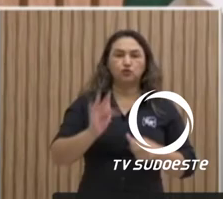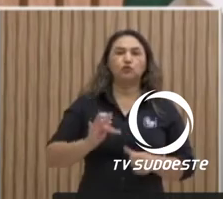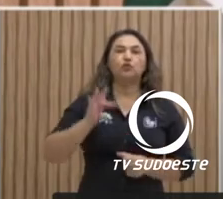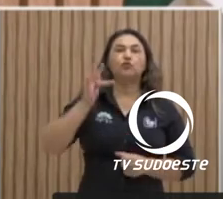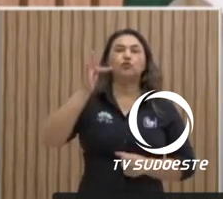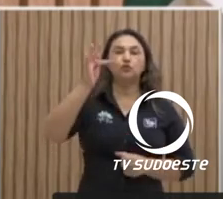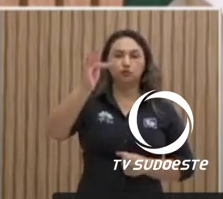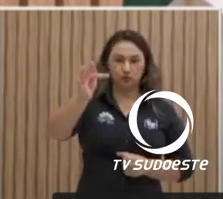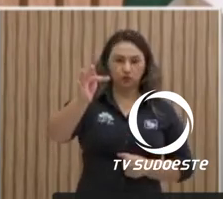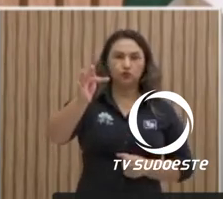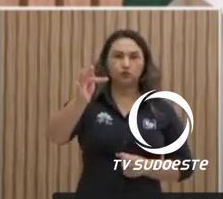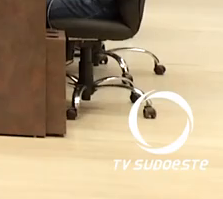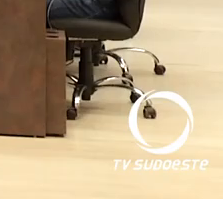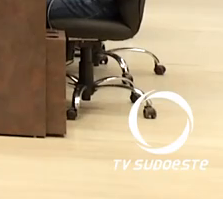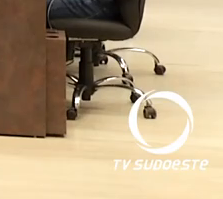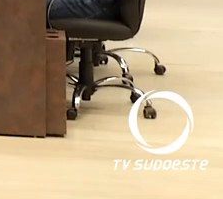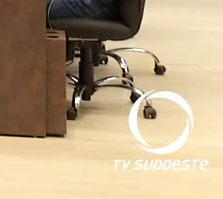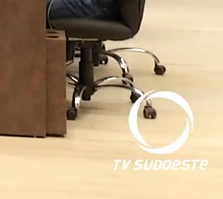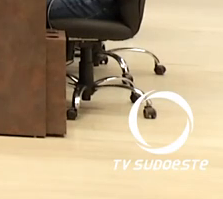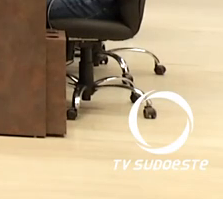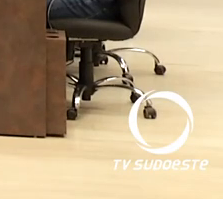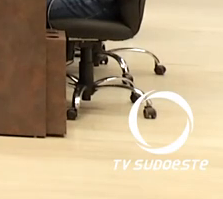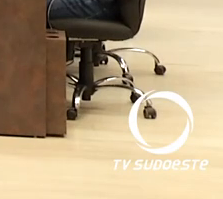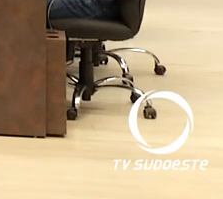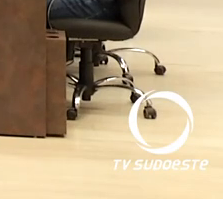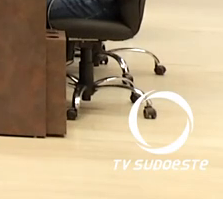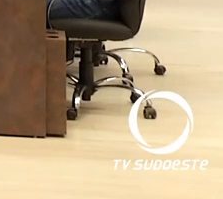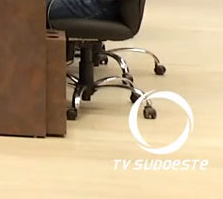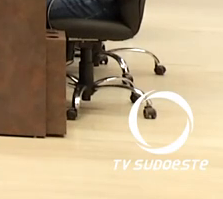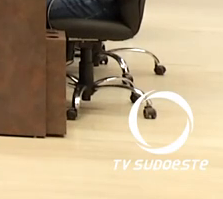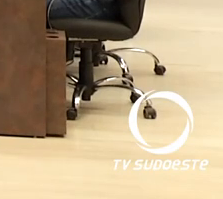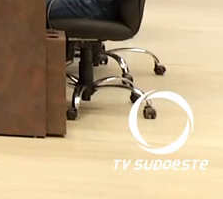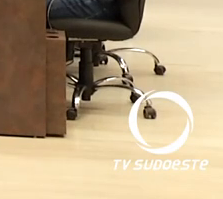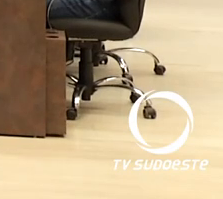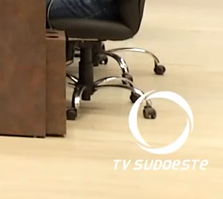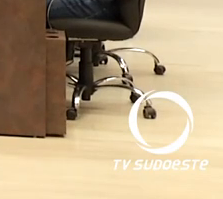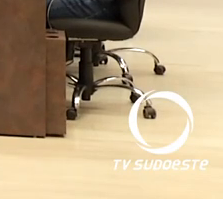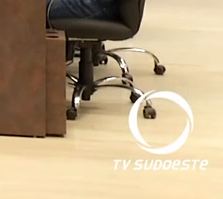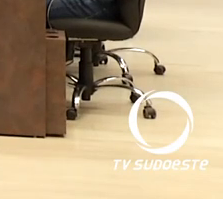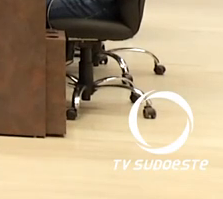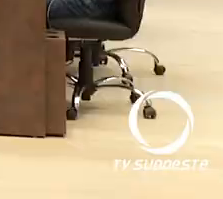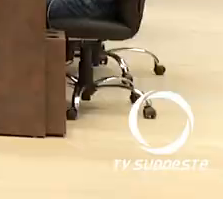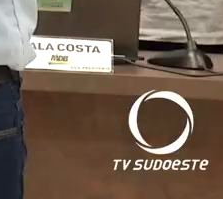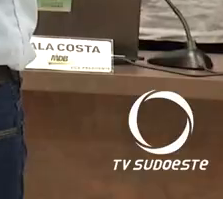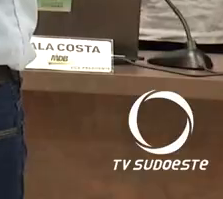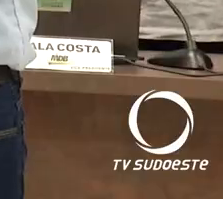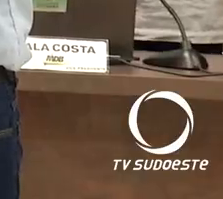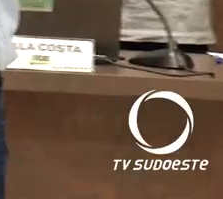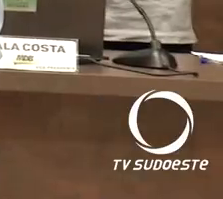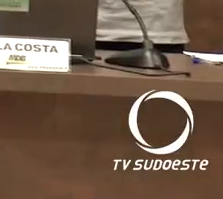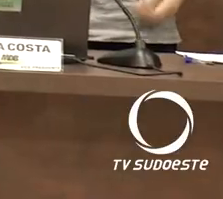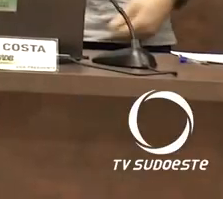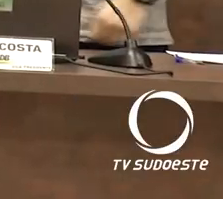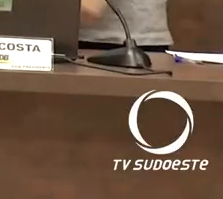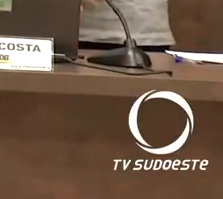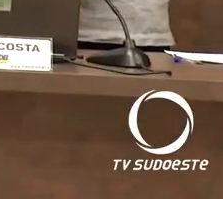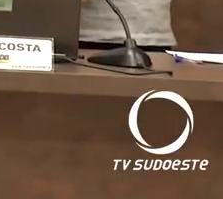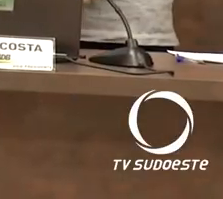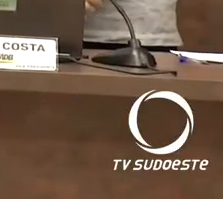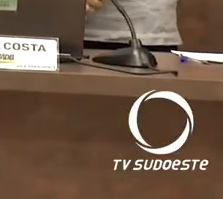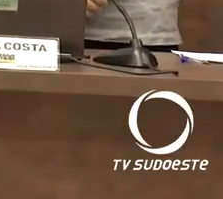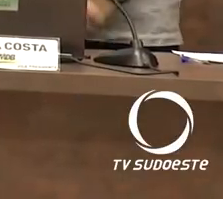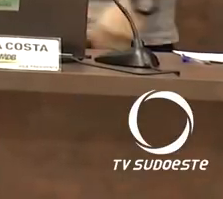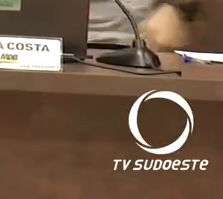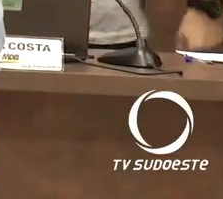e educacionalmente sólido. Também recebeu a moção de aplausos o ex-aluno do UNIDEP, então FADEP, Diego Cristiano